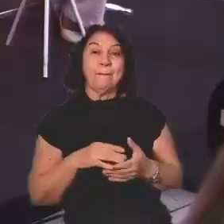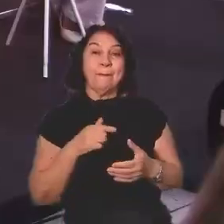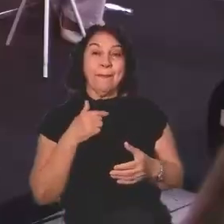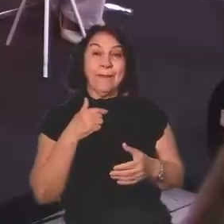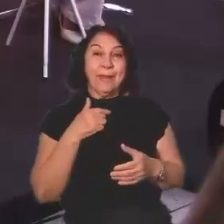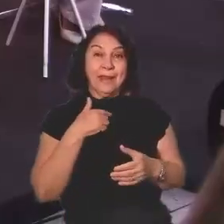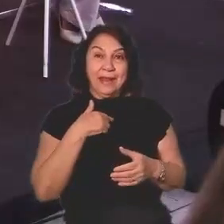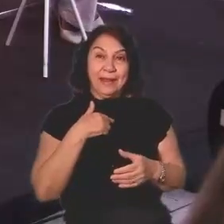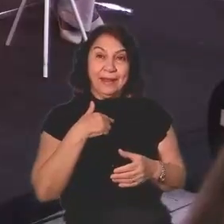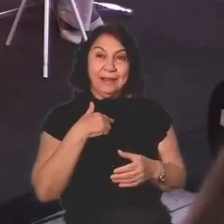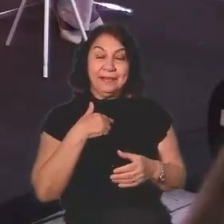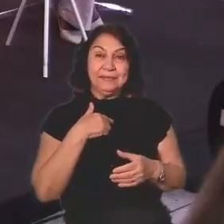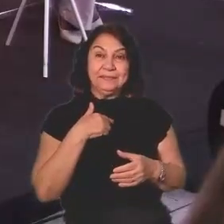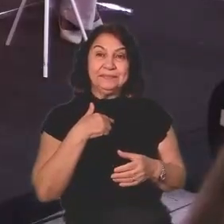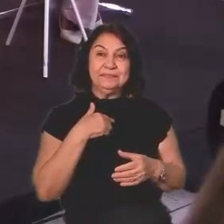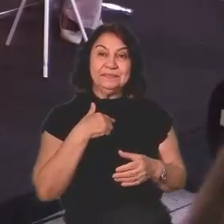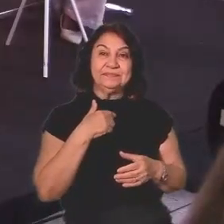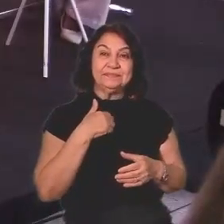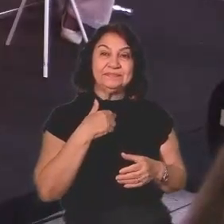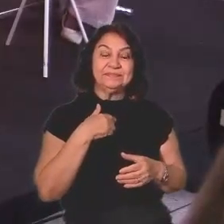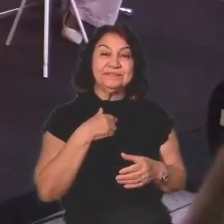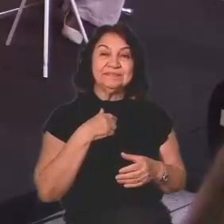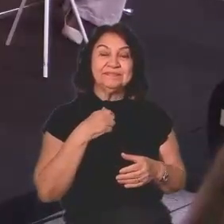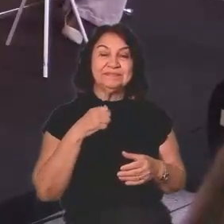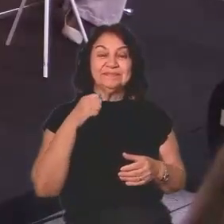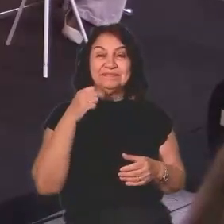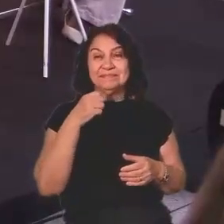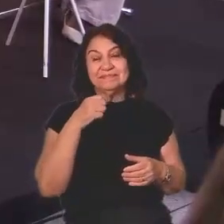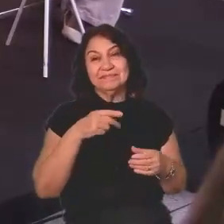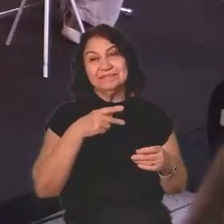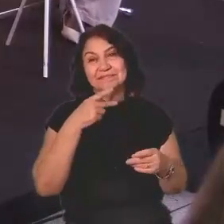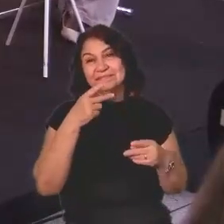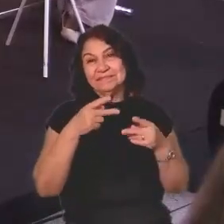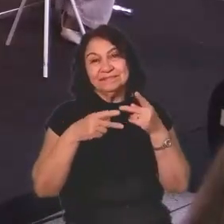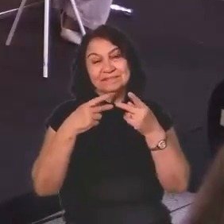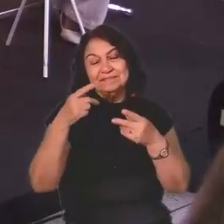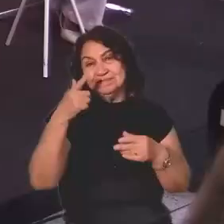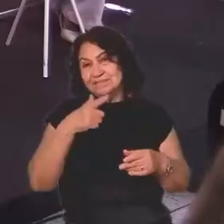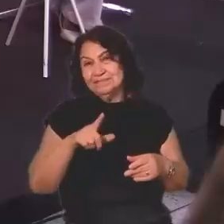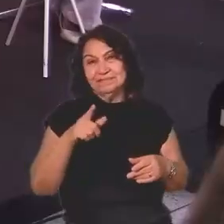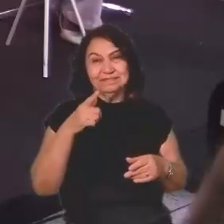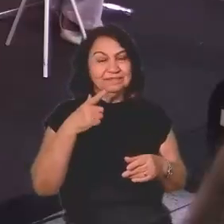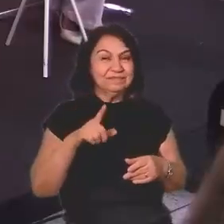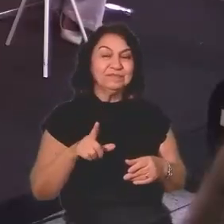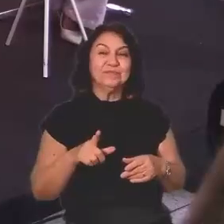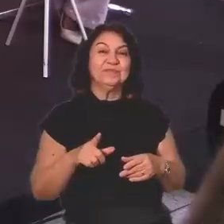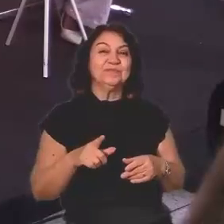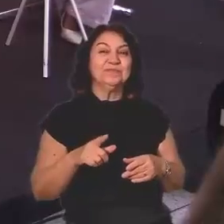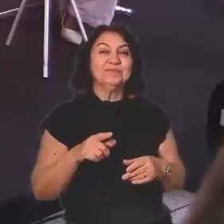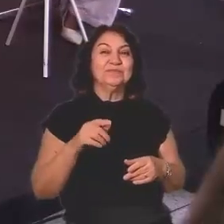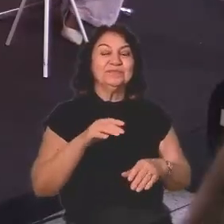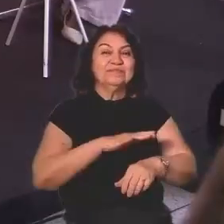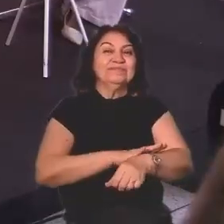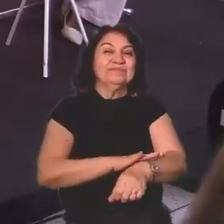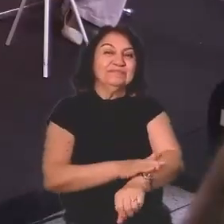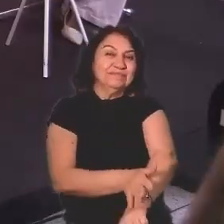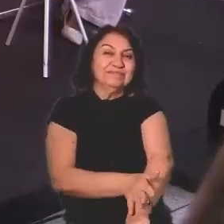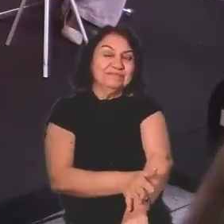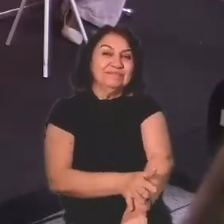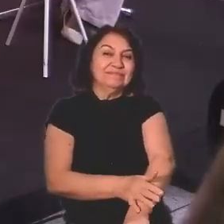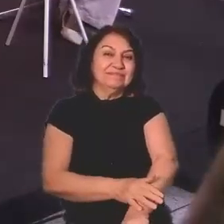poderia até ser redundante, né? Mas é o racismo. Só tem uma palavra para descrever